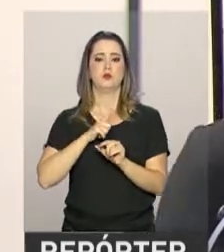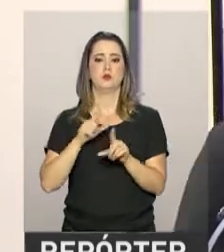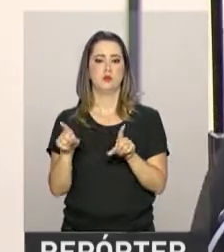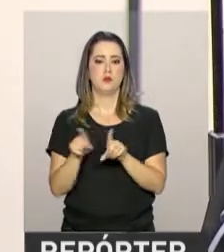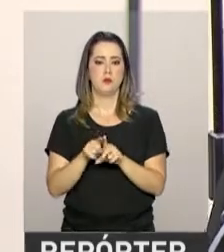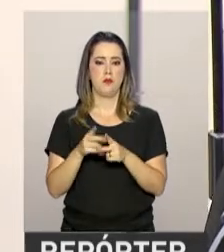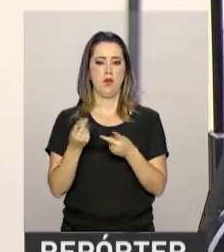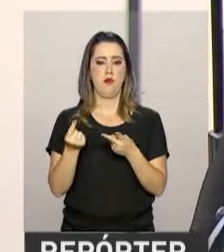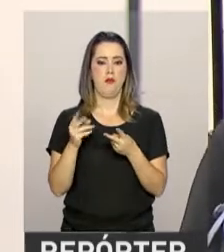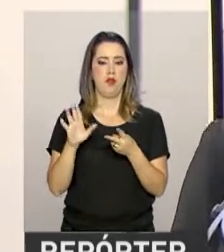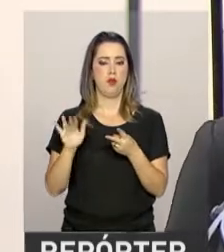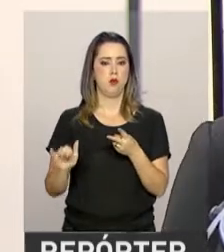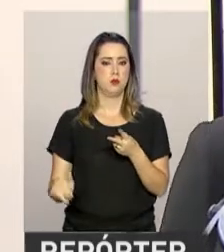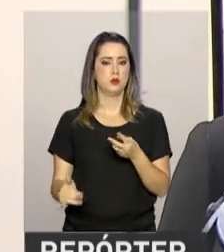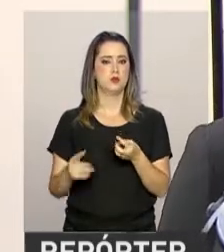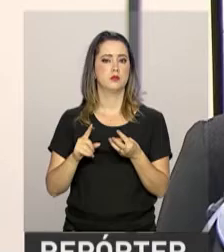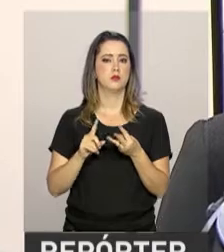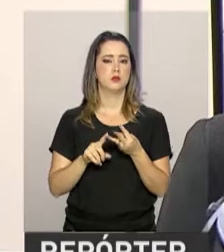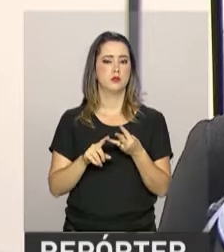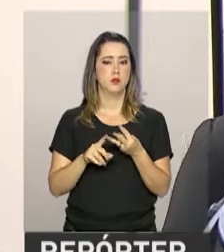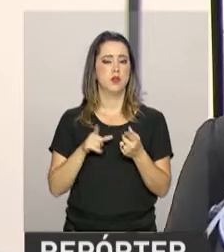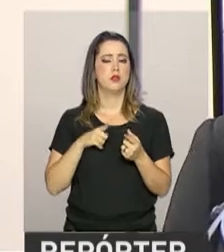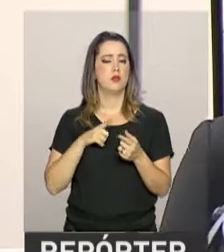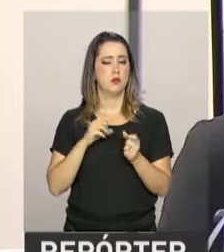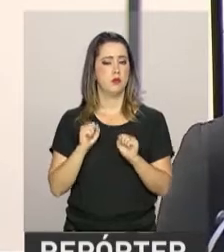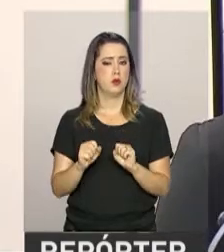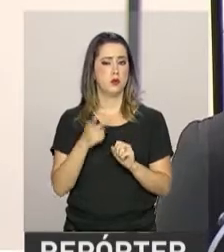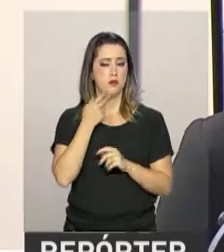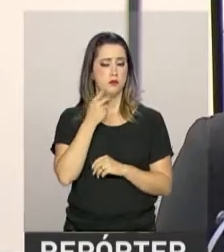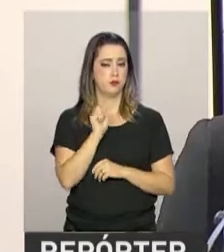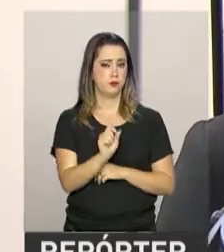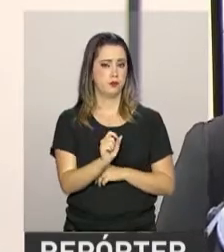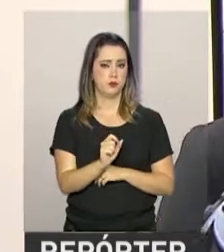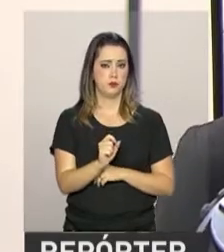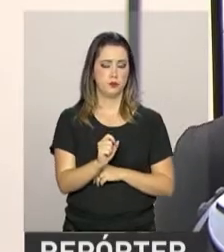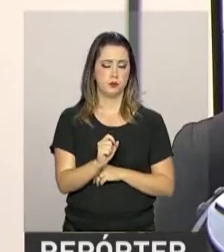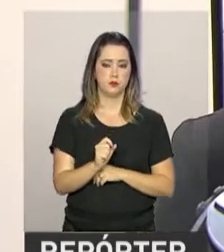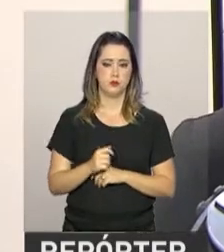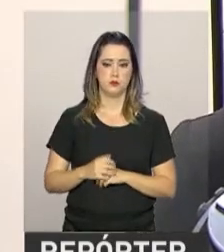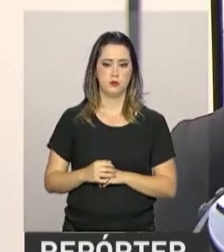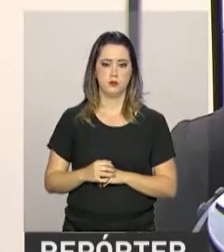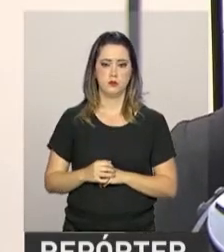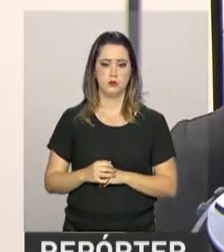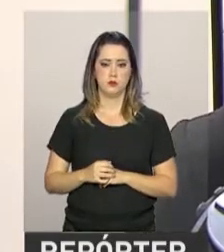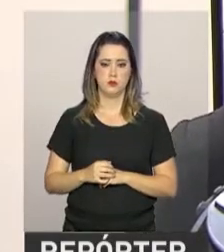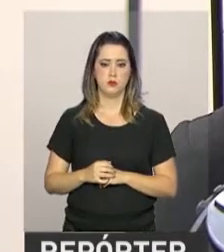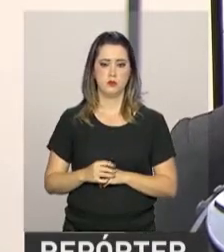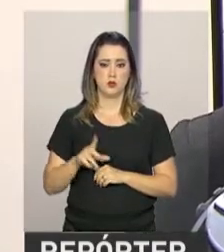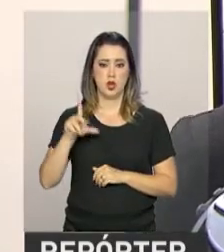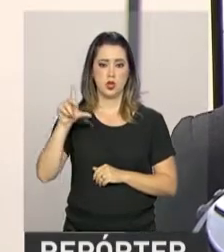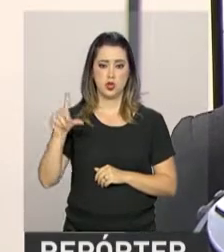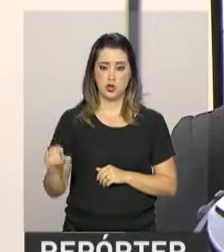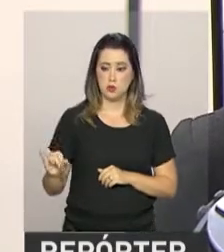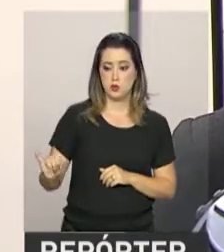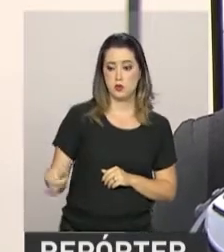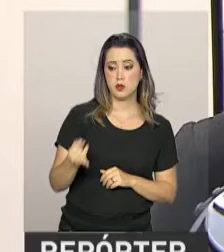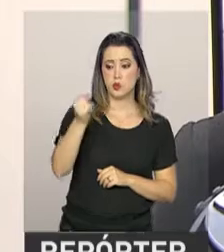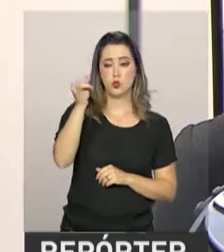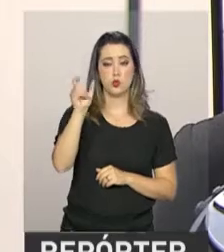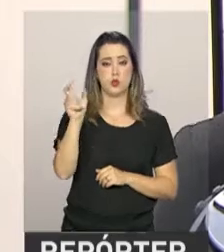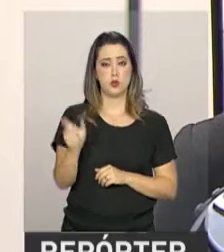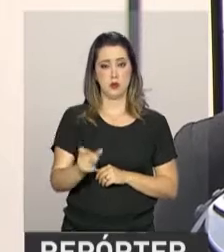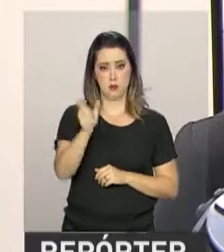do preço mas é a gente pode também considerar uma redução da taxa de juros à pessoa física